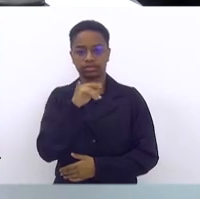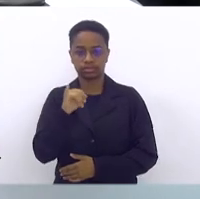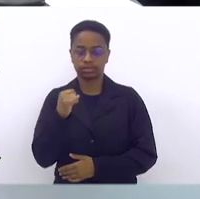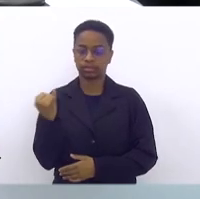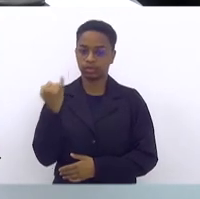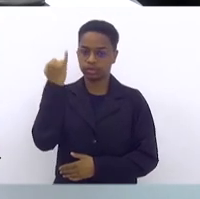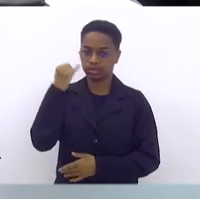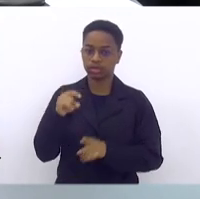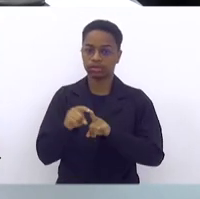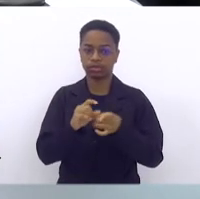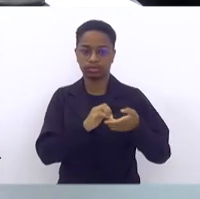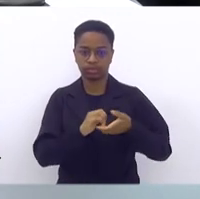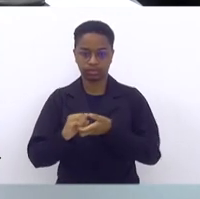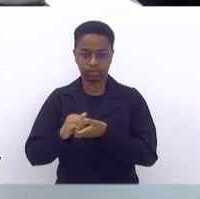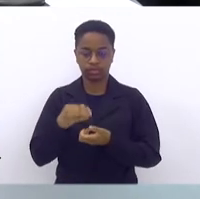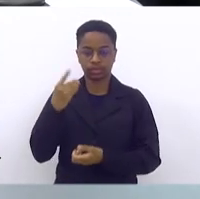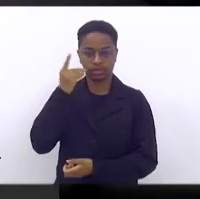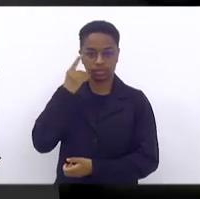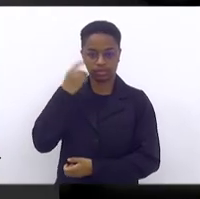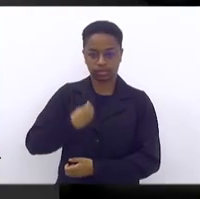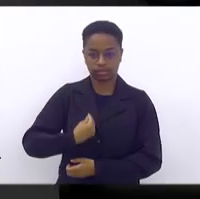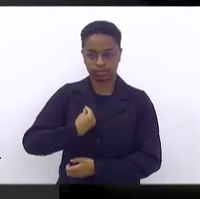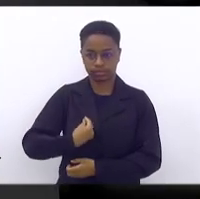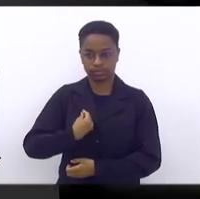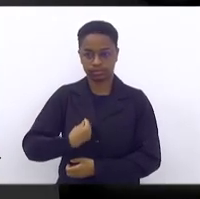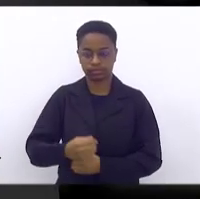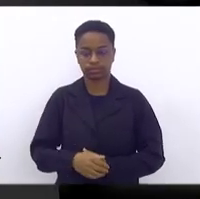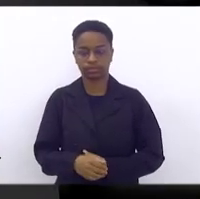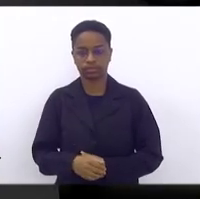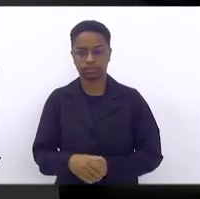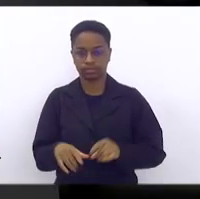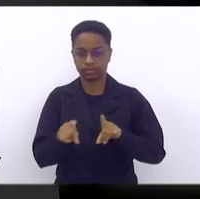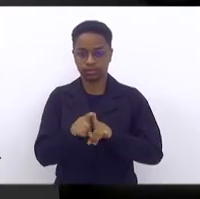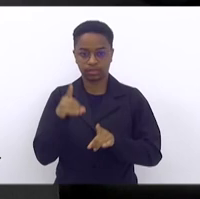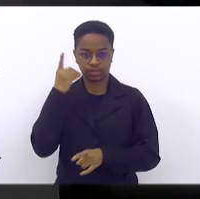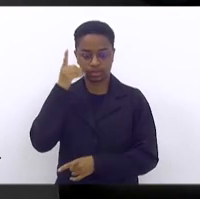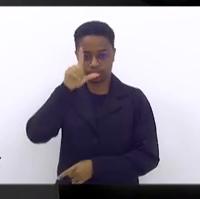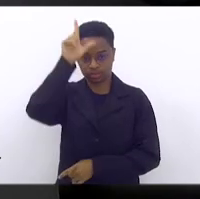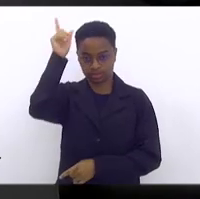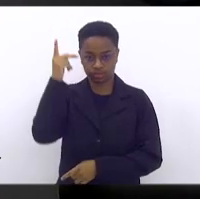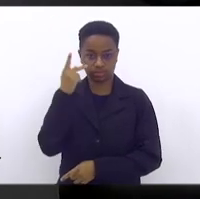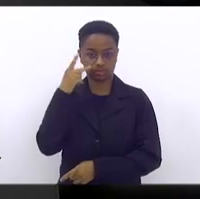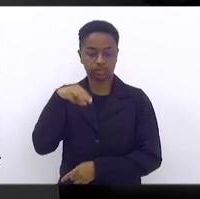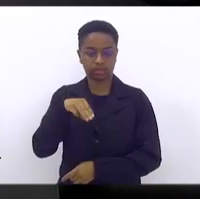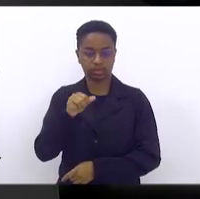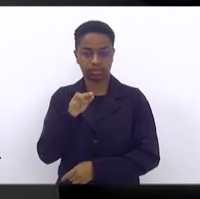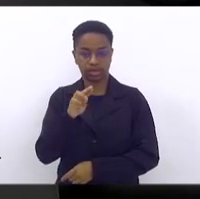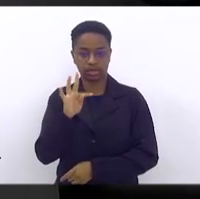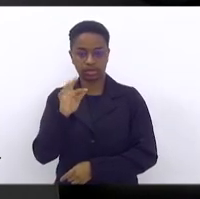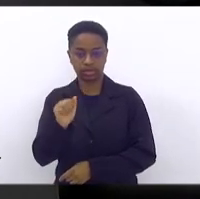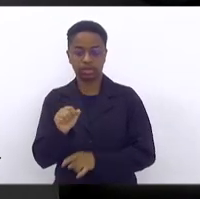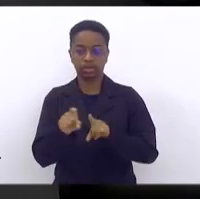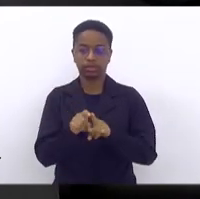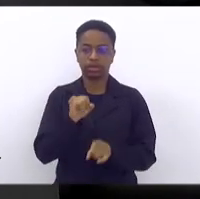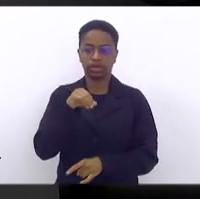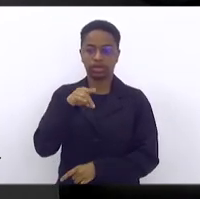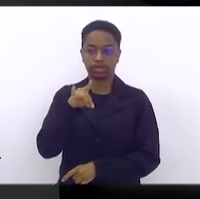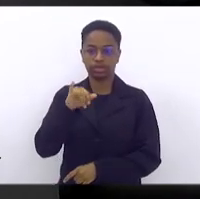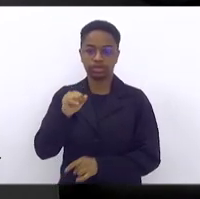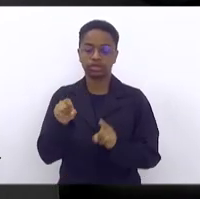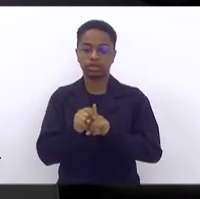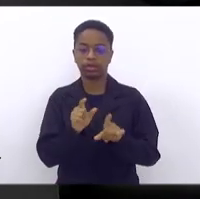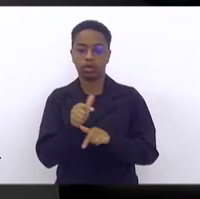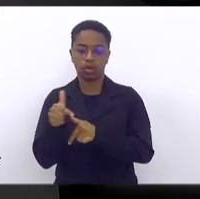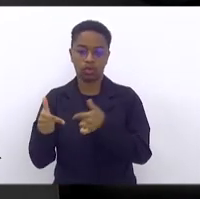cumprimentar os deputados aqui presentes, né, excelentíssimos deputado Luiz Paulo, Marta Rocha, Índia Amerlau, e também os que não puderam estar